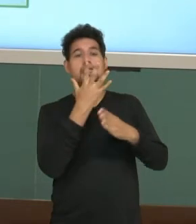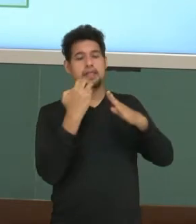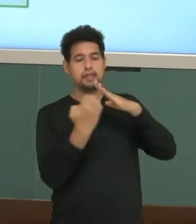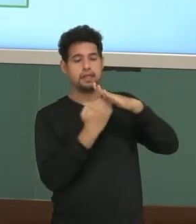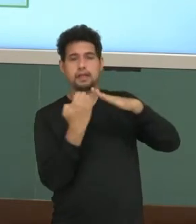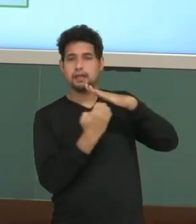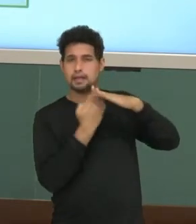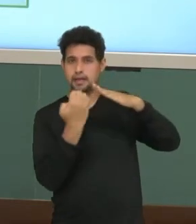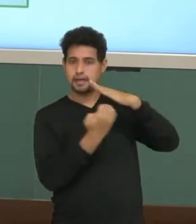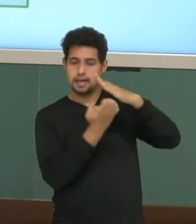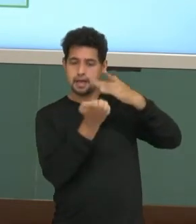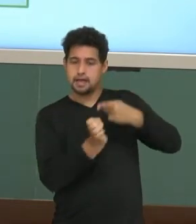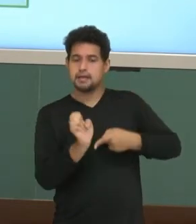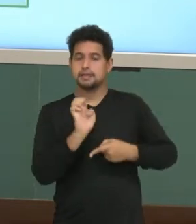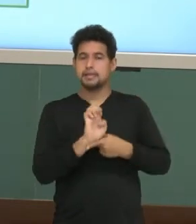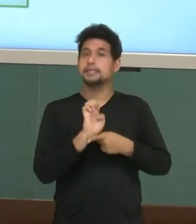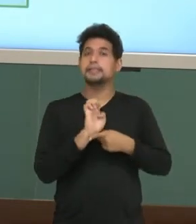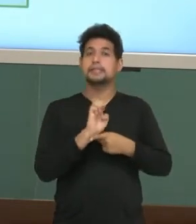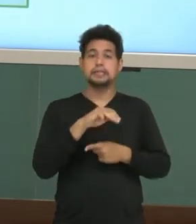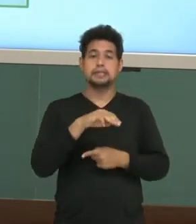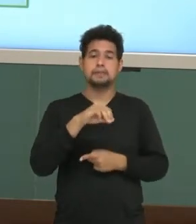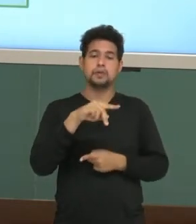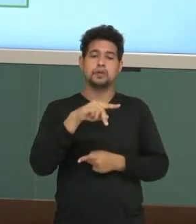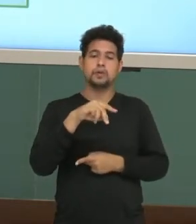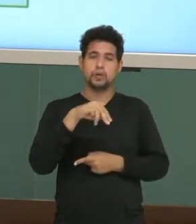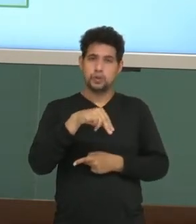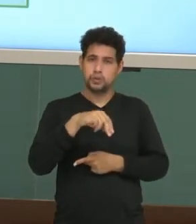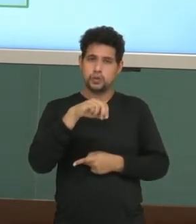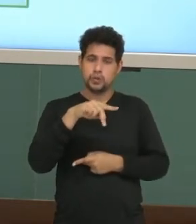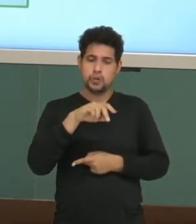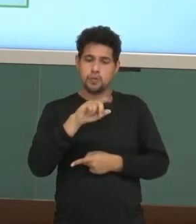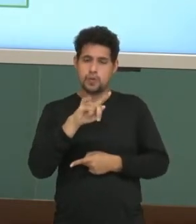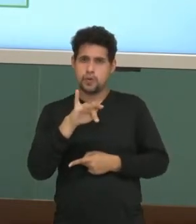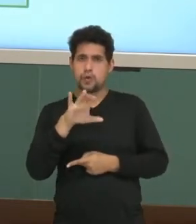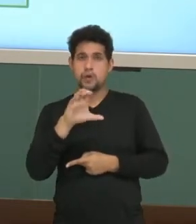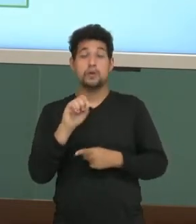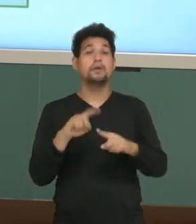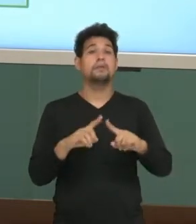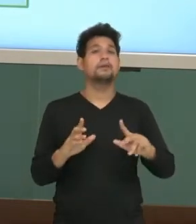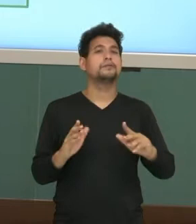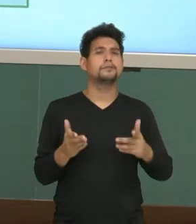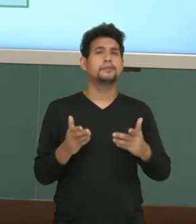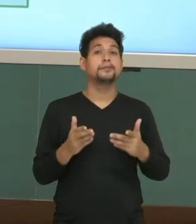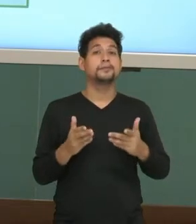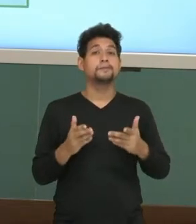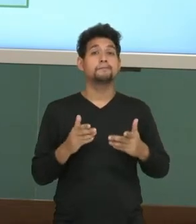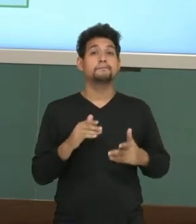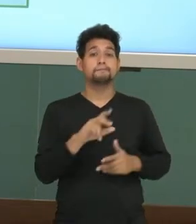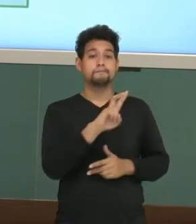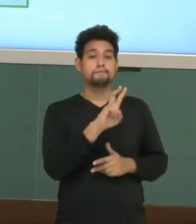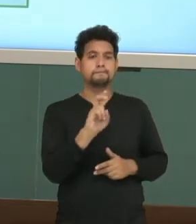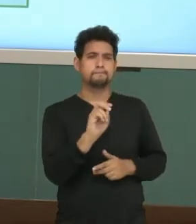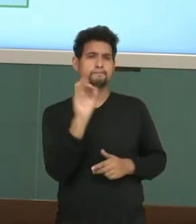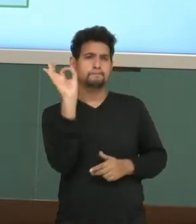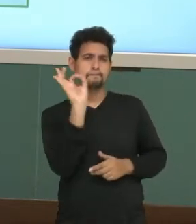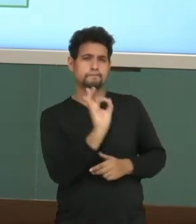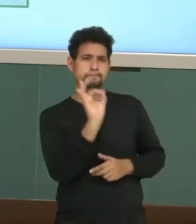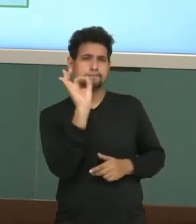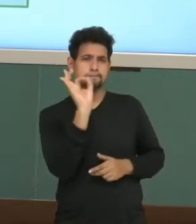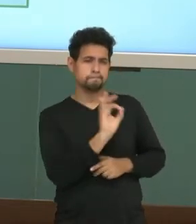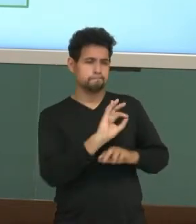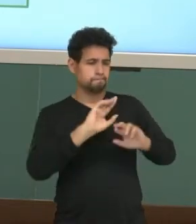empresa estatal como um monopólio do petróleo brasileiro, atualmente mais de 50% das suas